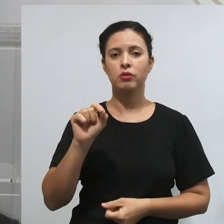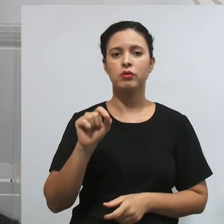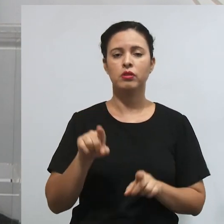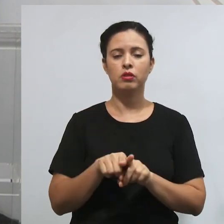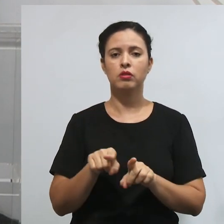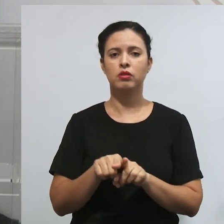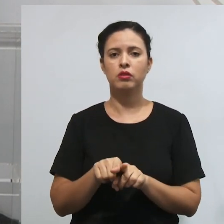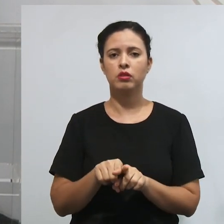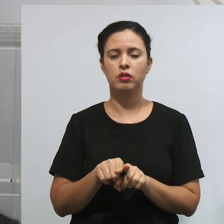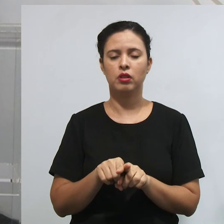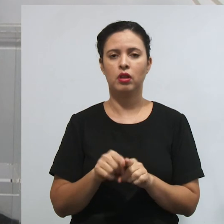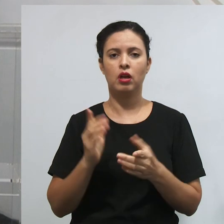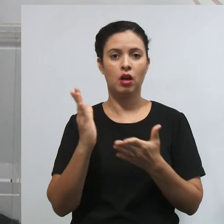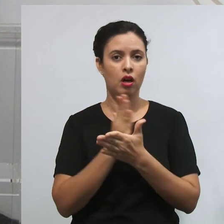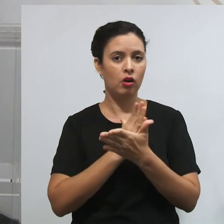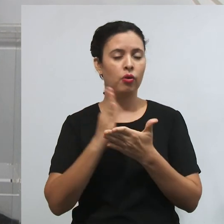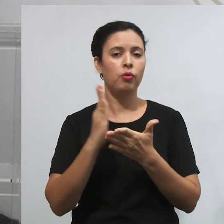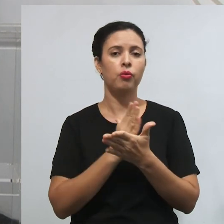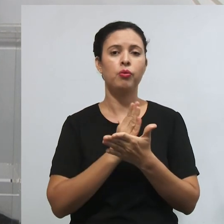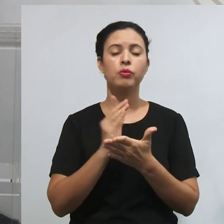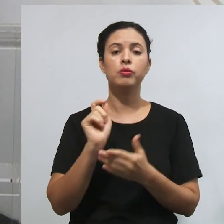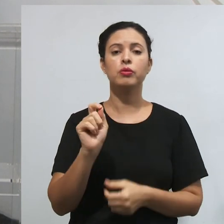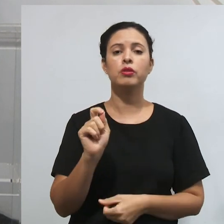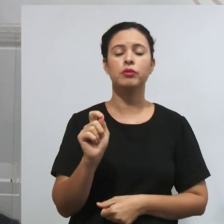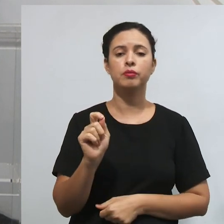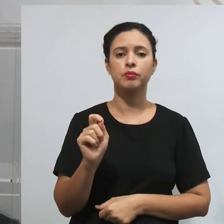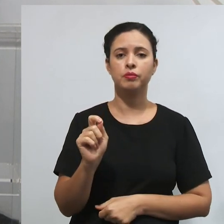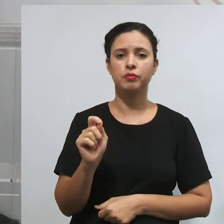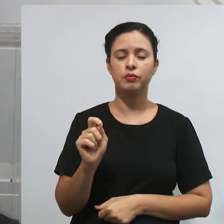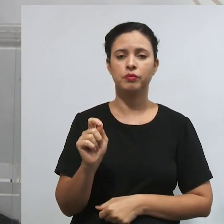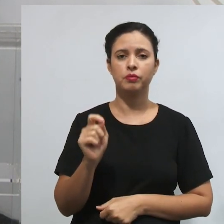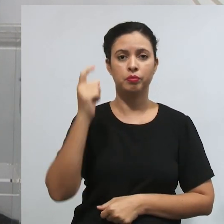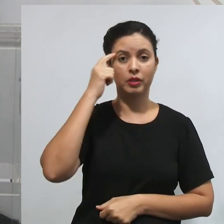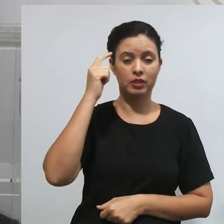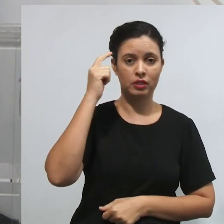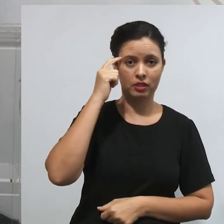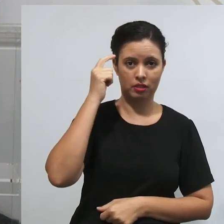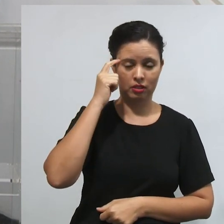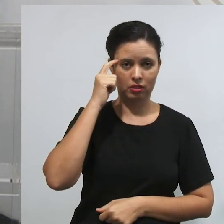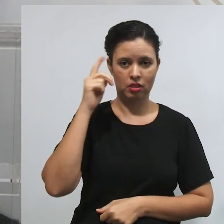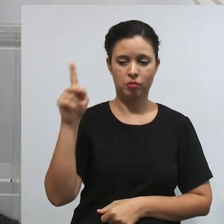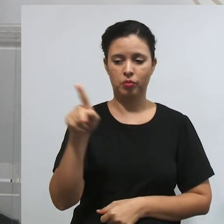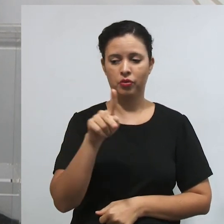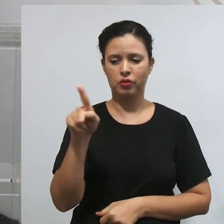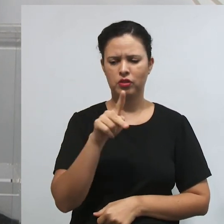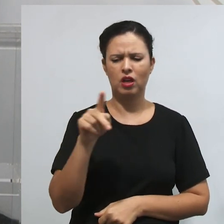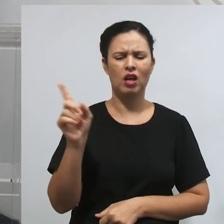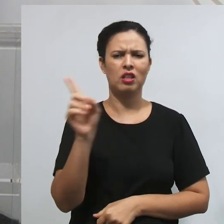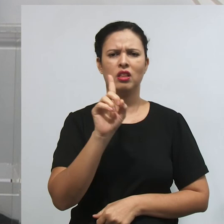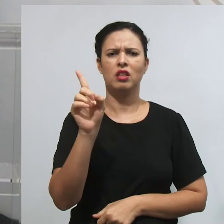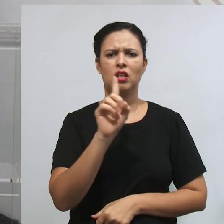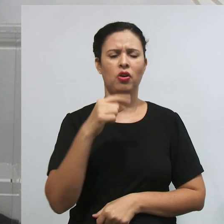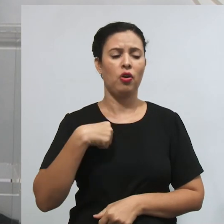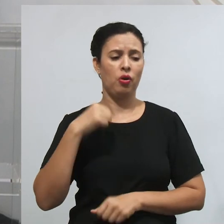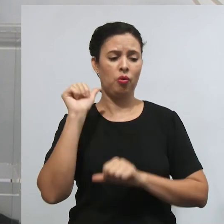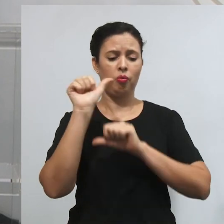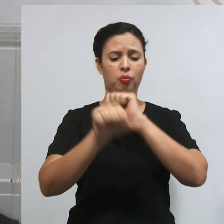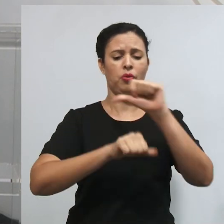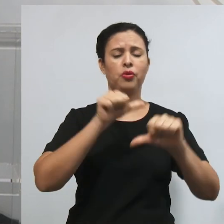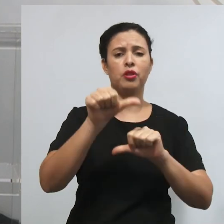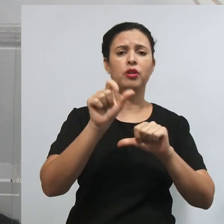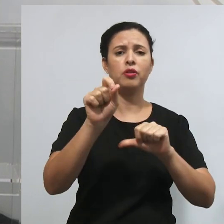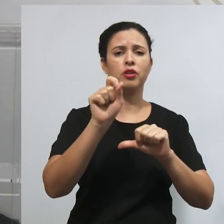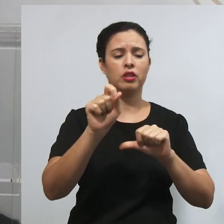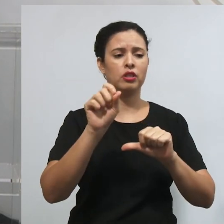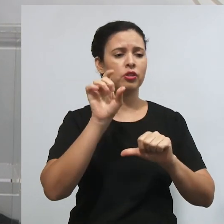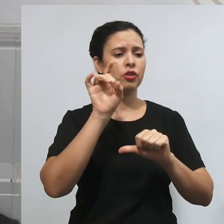você... Alguns casos, alguns colegas, não, eu só peguei o plano do ano passado, troquei a capa e mudou e